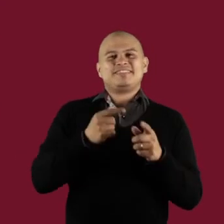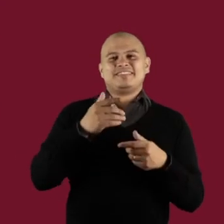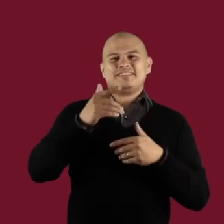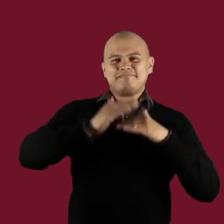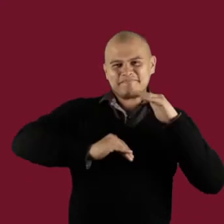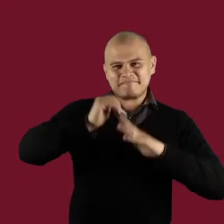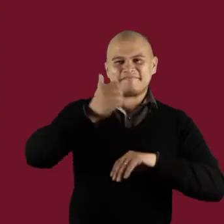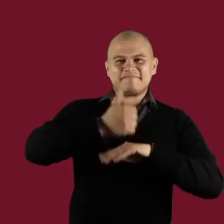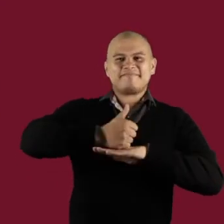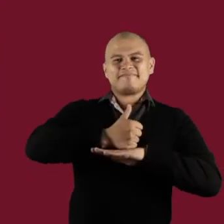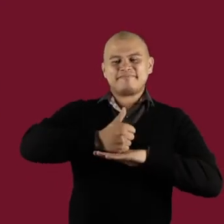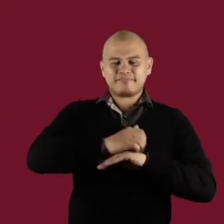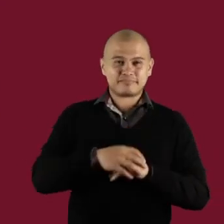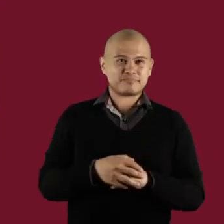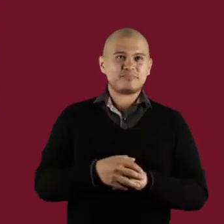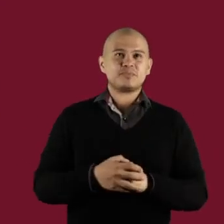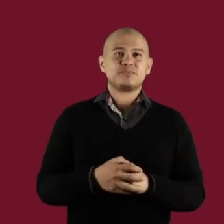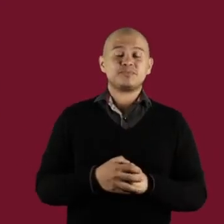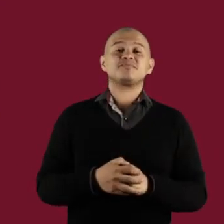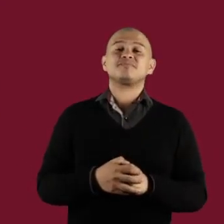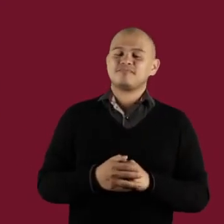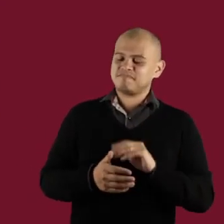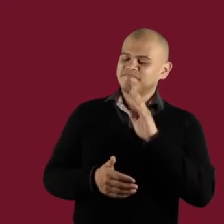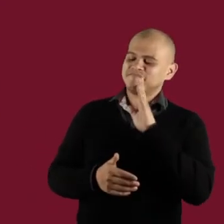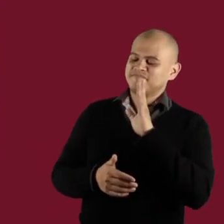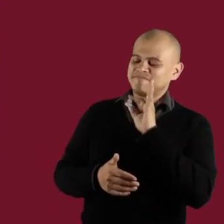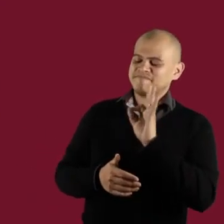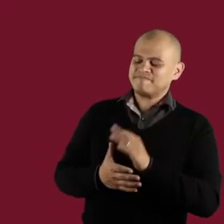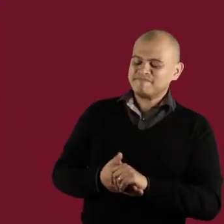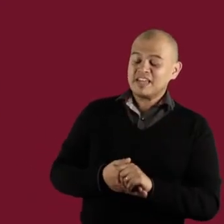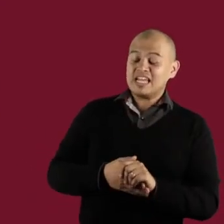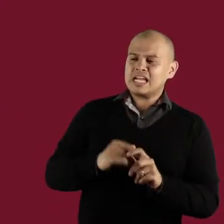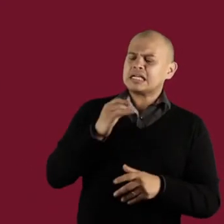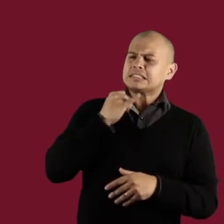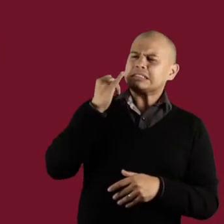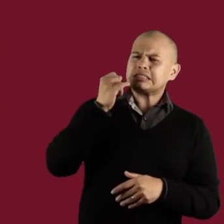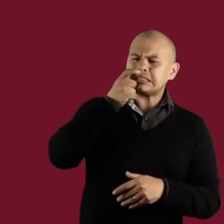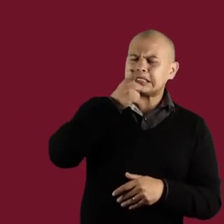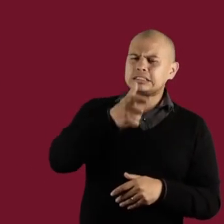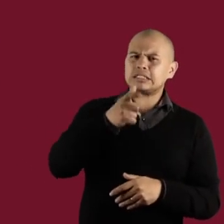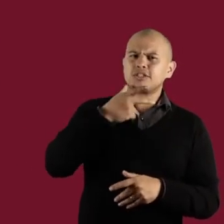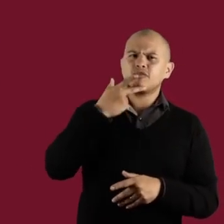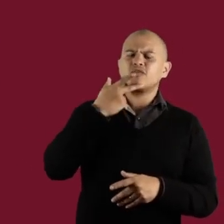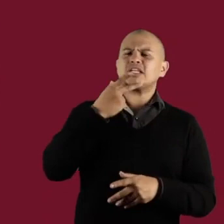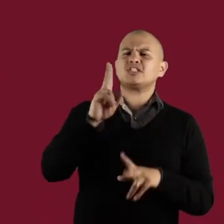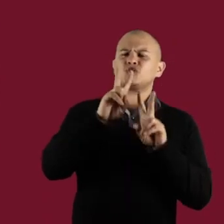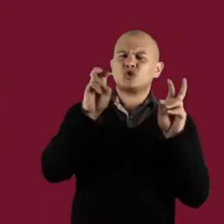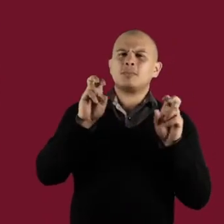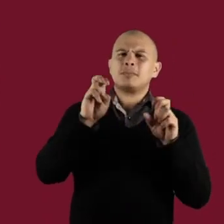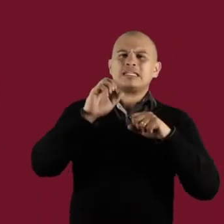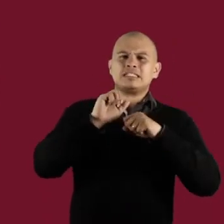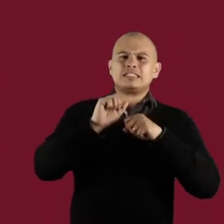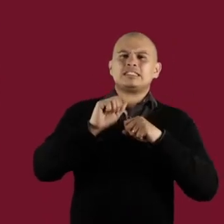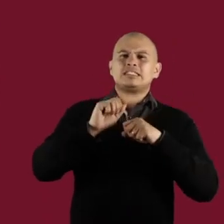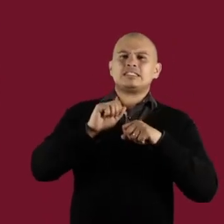Isso é muito interessante. Não mencionei essa questão da saúde pública, porque a CPLP